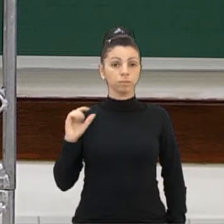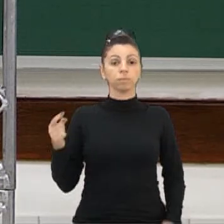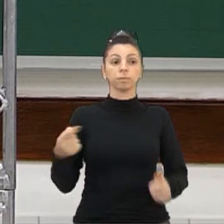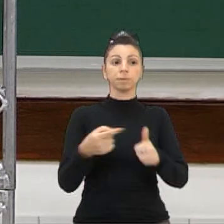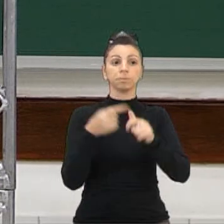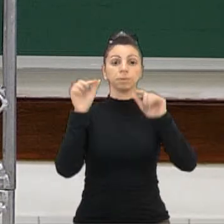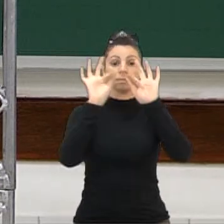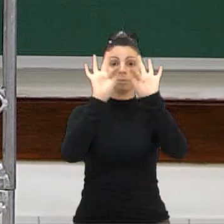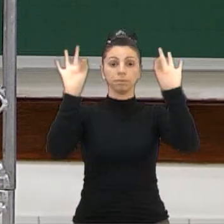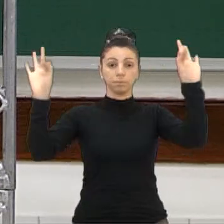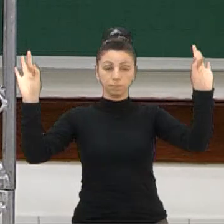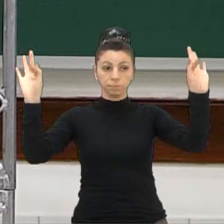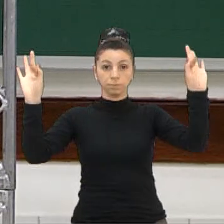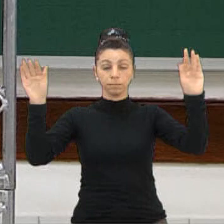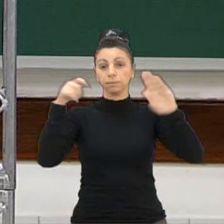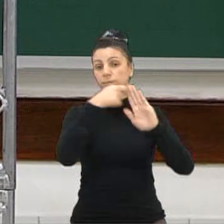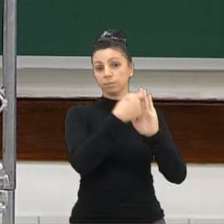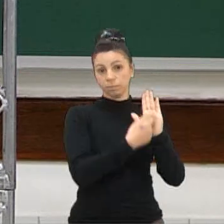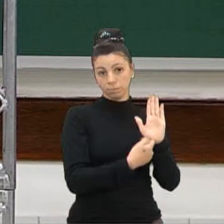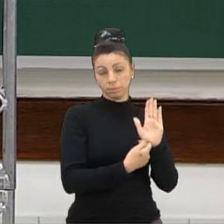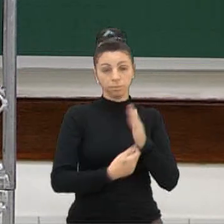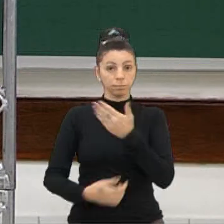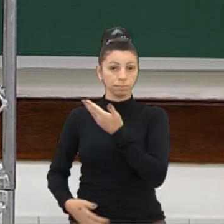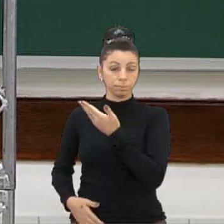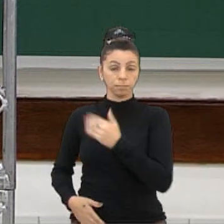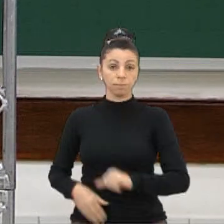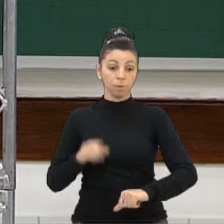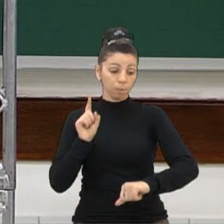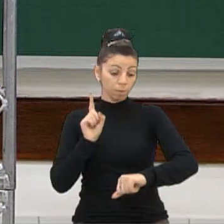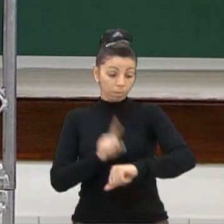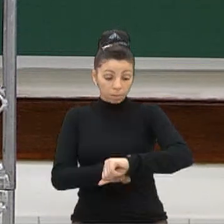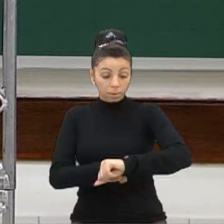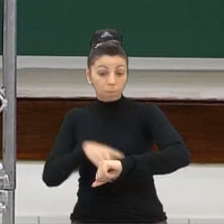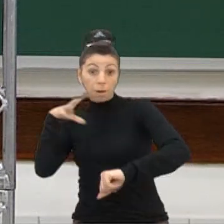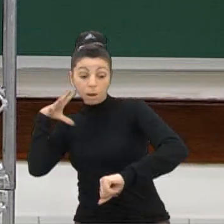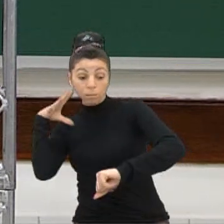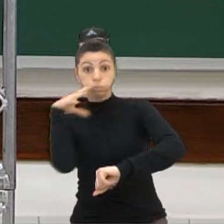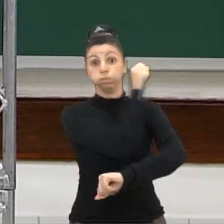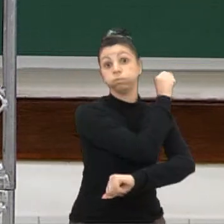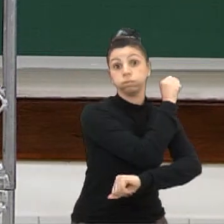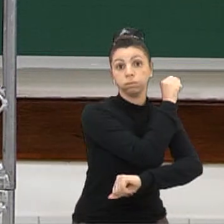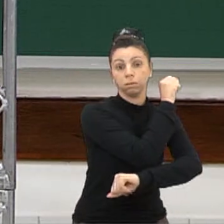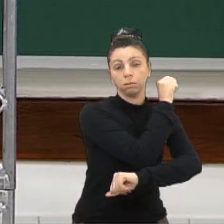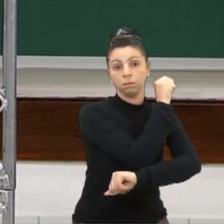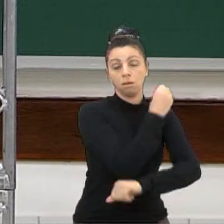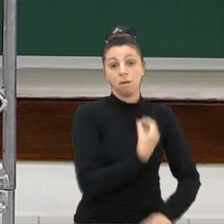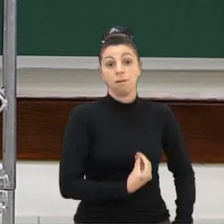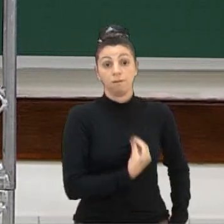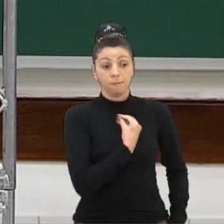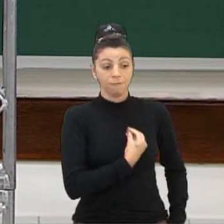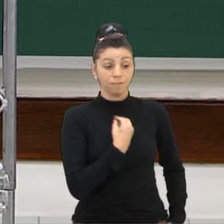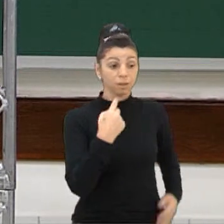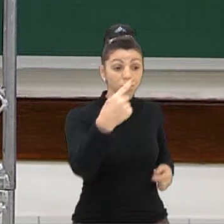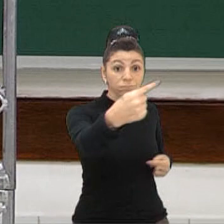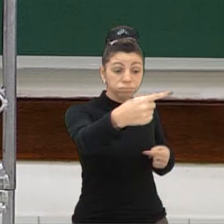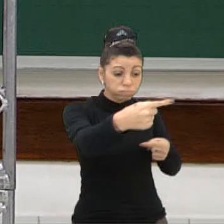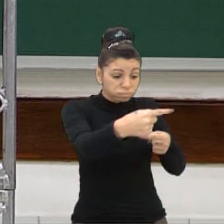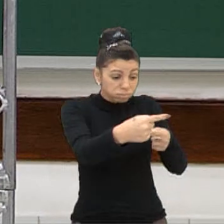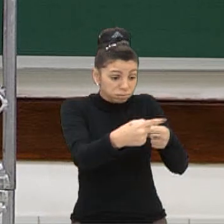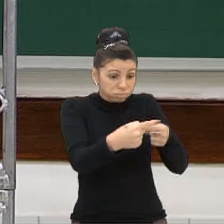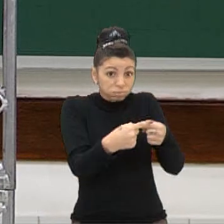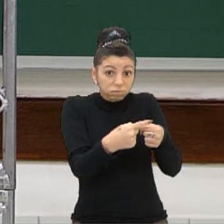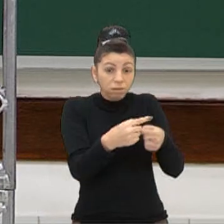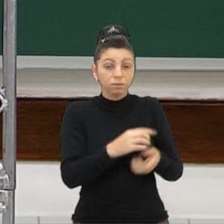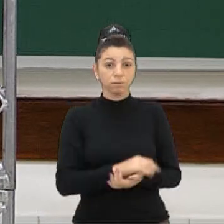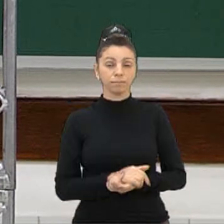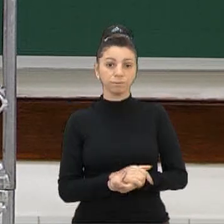né, desse texto aqui. Né, o tempo passa depressa demais e a vida é tão curta. Né, então aqui ela